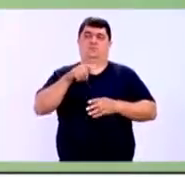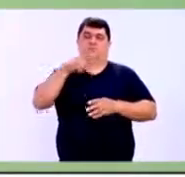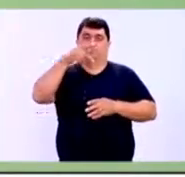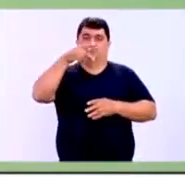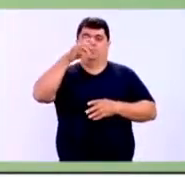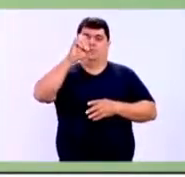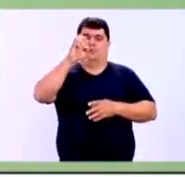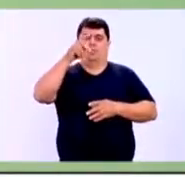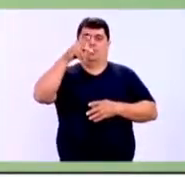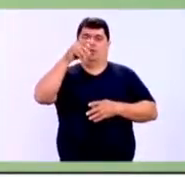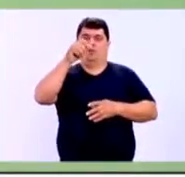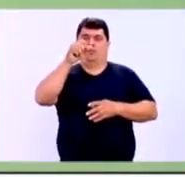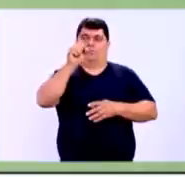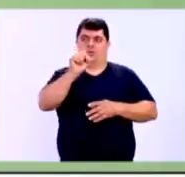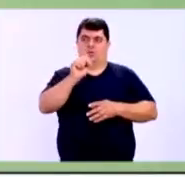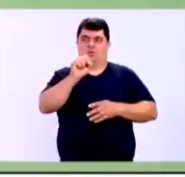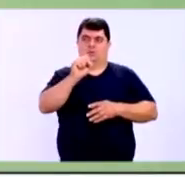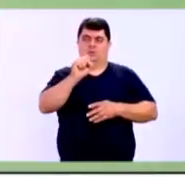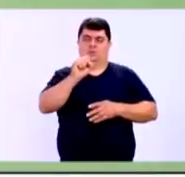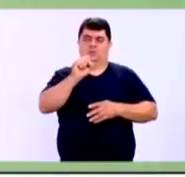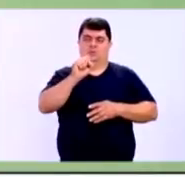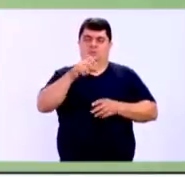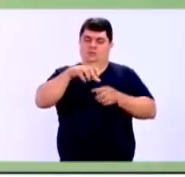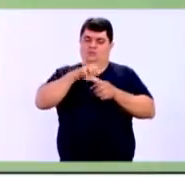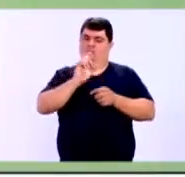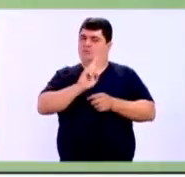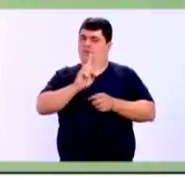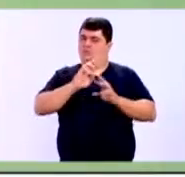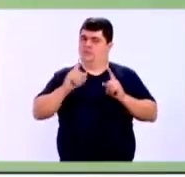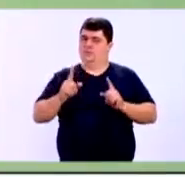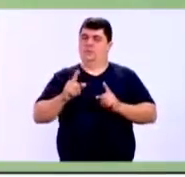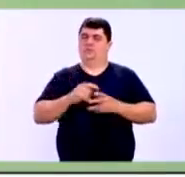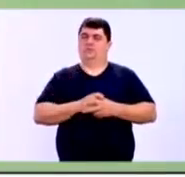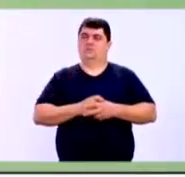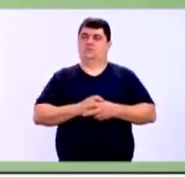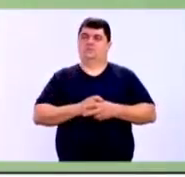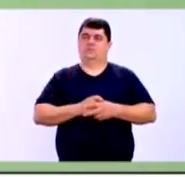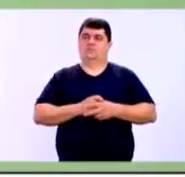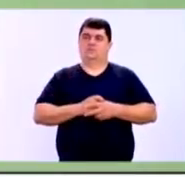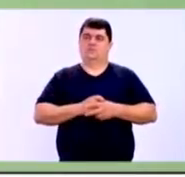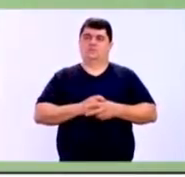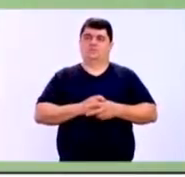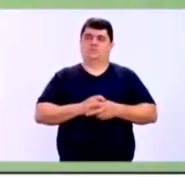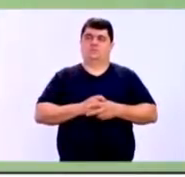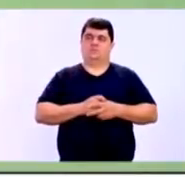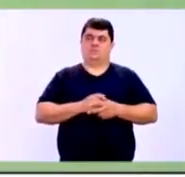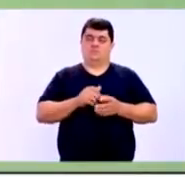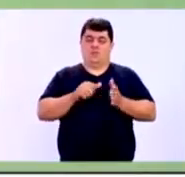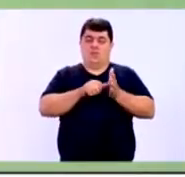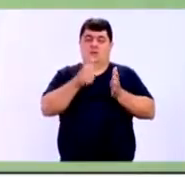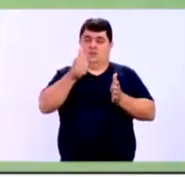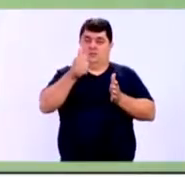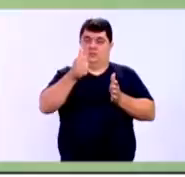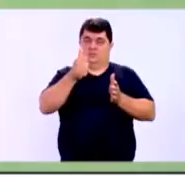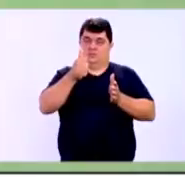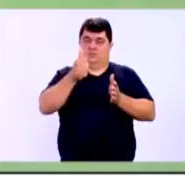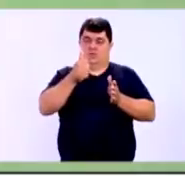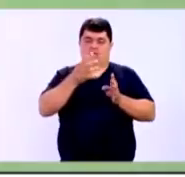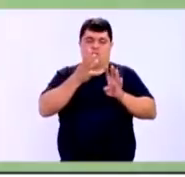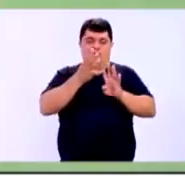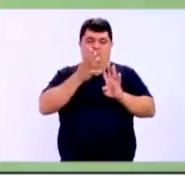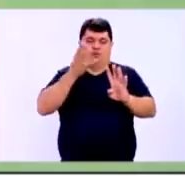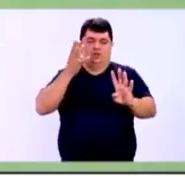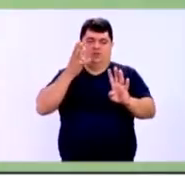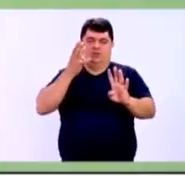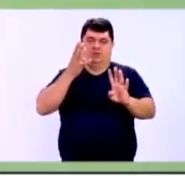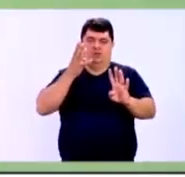PEPs. Ah, não é o refrigerante não, professor. PEPs, primeiras a entrar é a primeira a